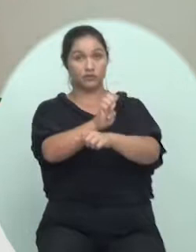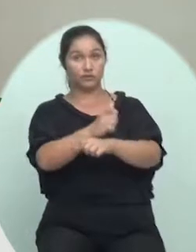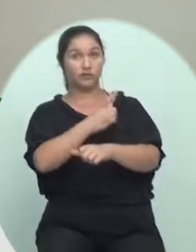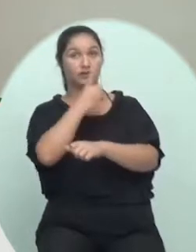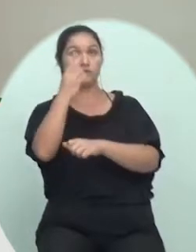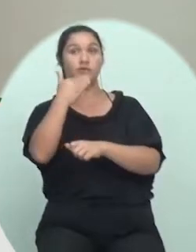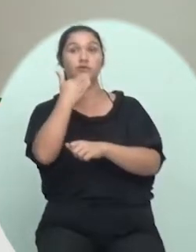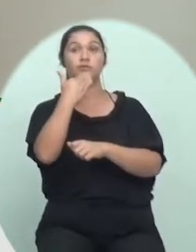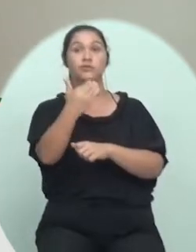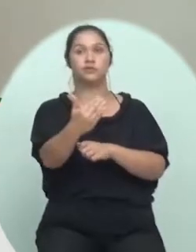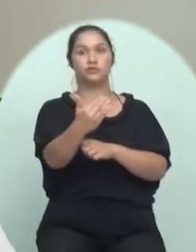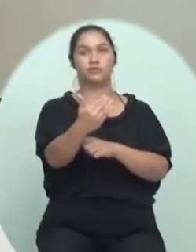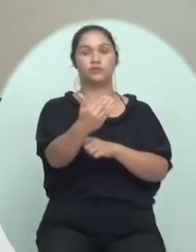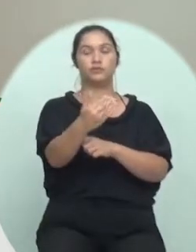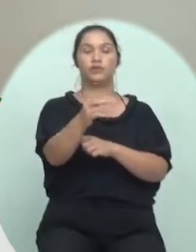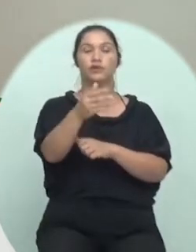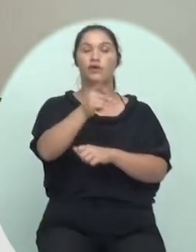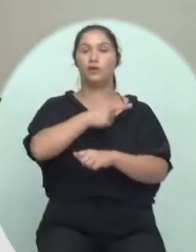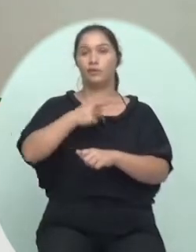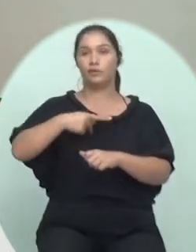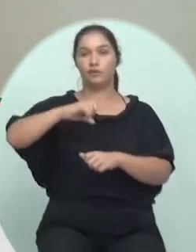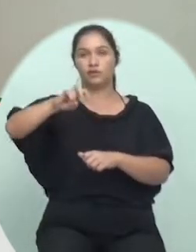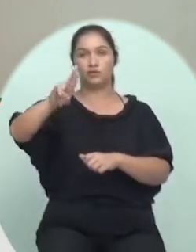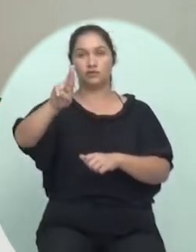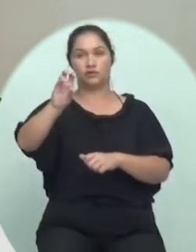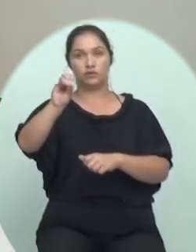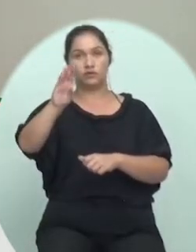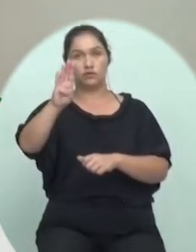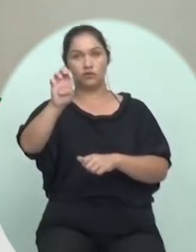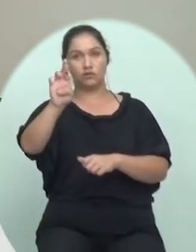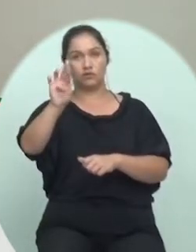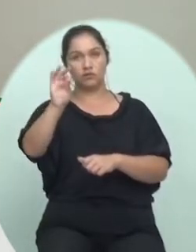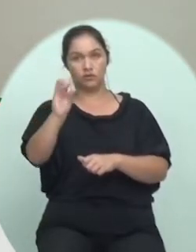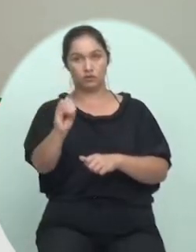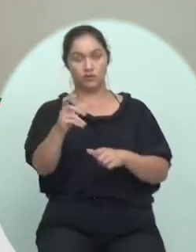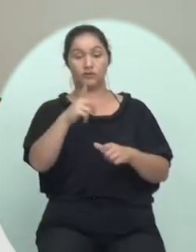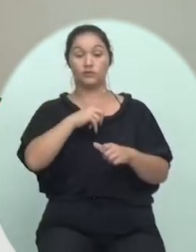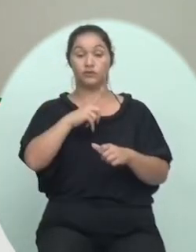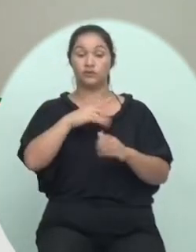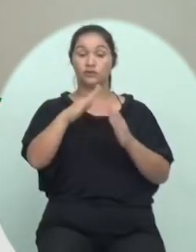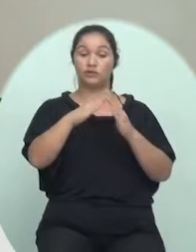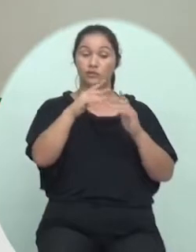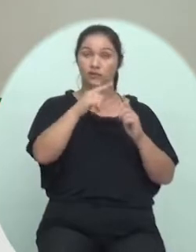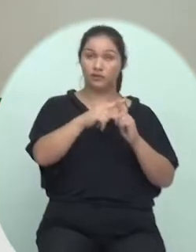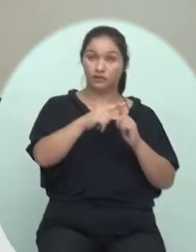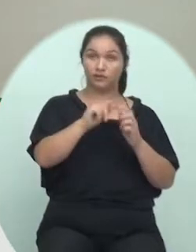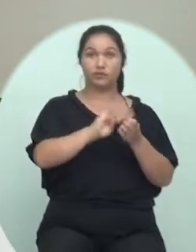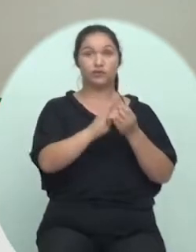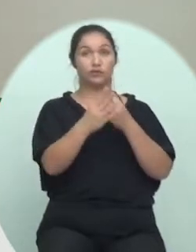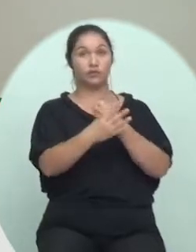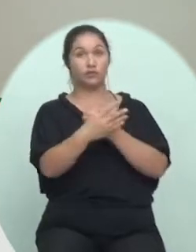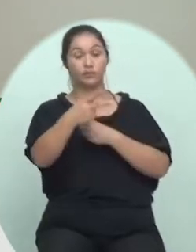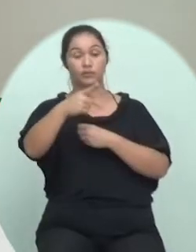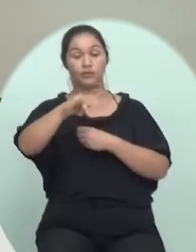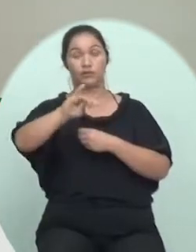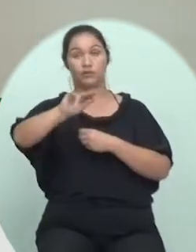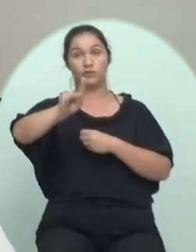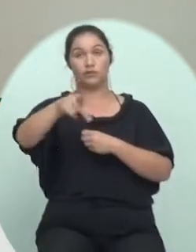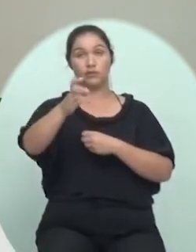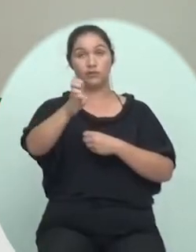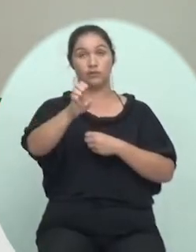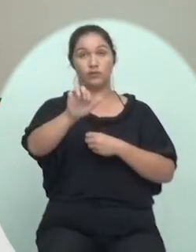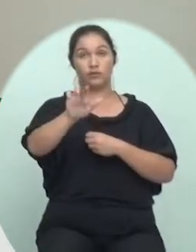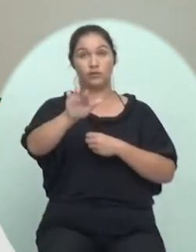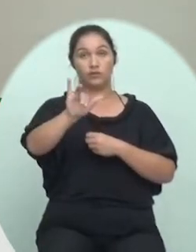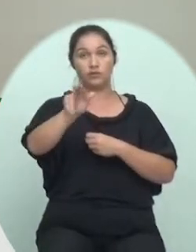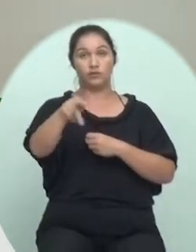relação a essa igreja, essa filial deles, ali no bairro Pinheirinho, em função dessa faixa de pedestres que foi